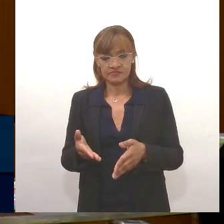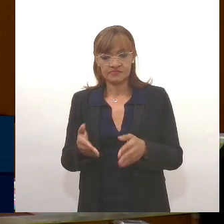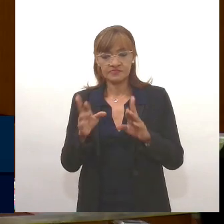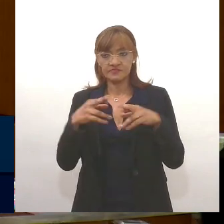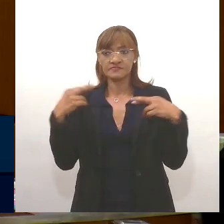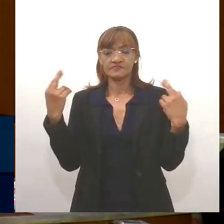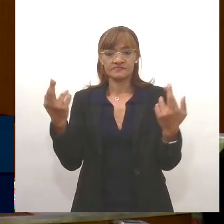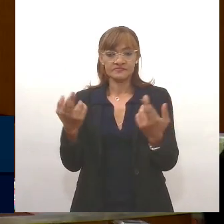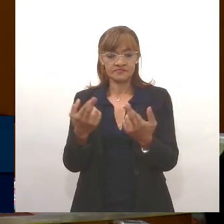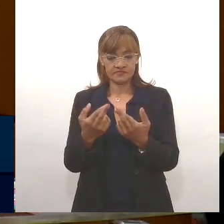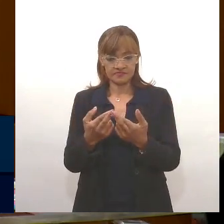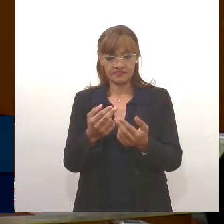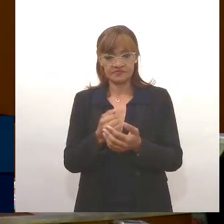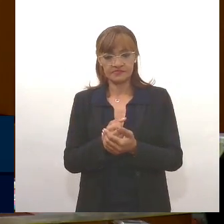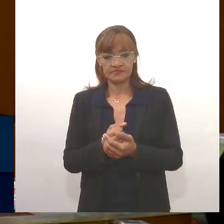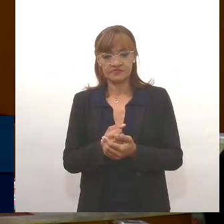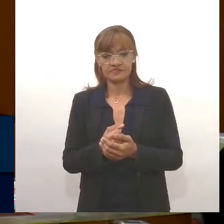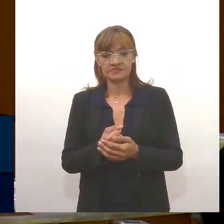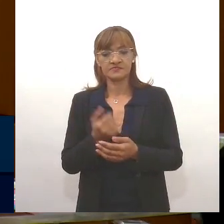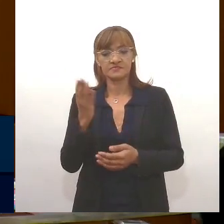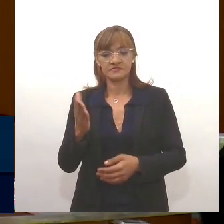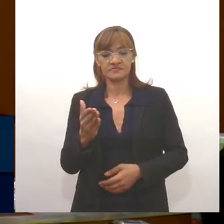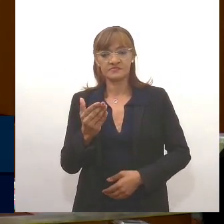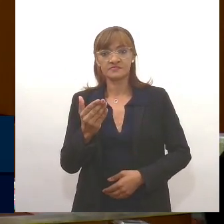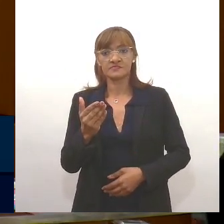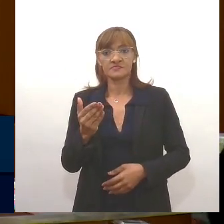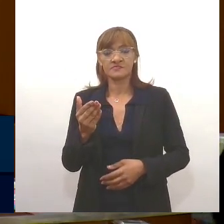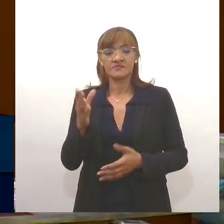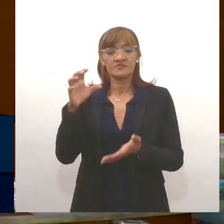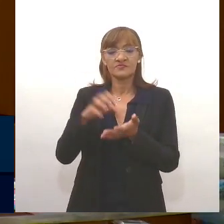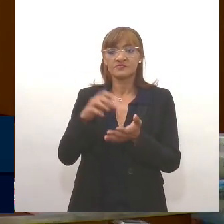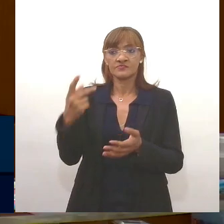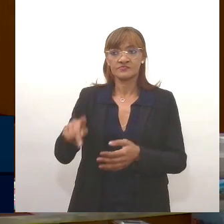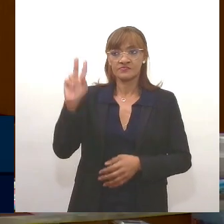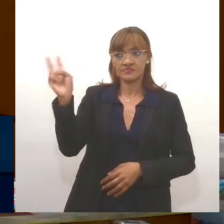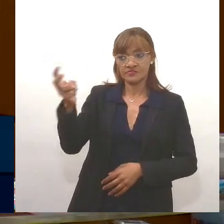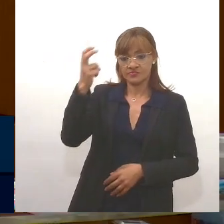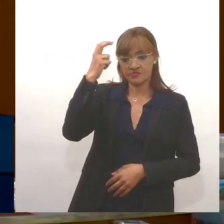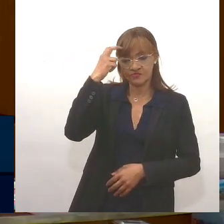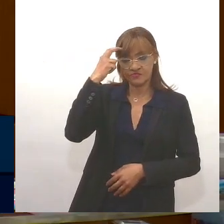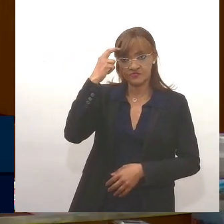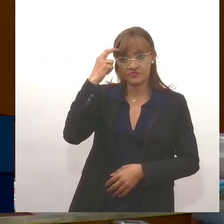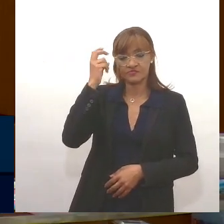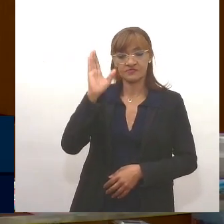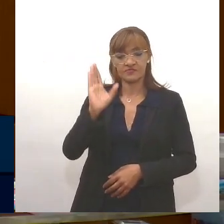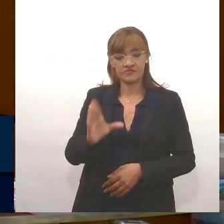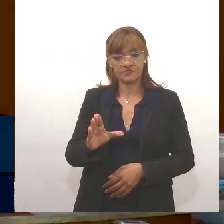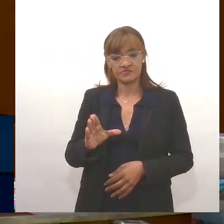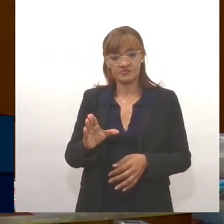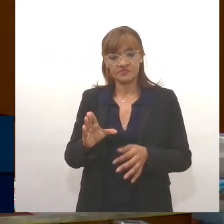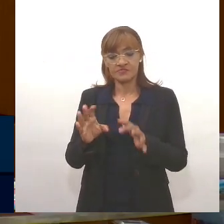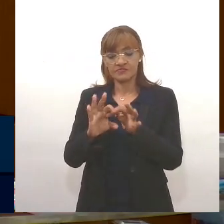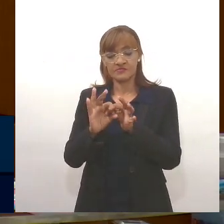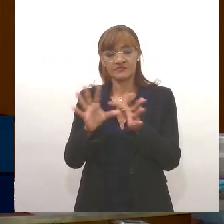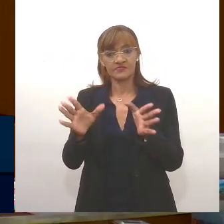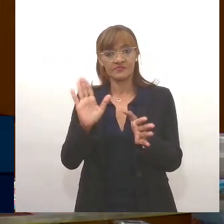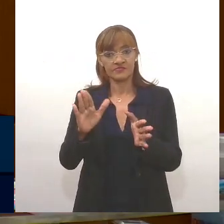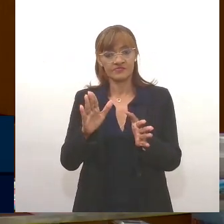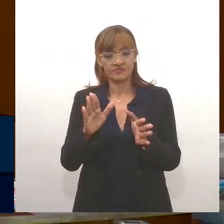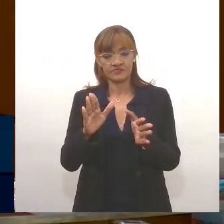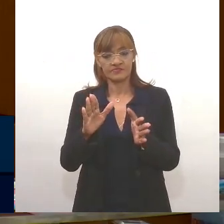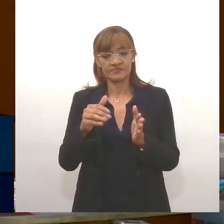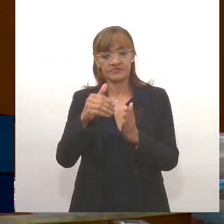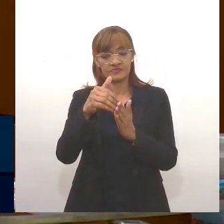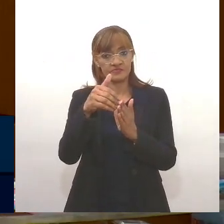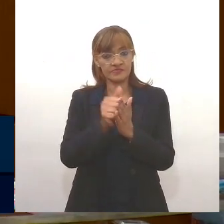Conselho Estadual de Cultura né porque abriu o conselho essa semana as inscrições para o cadastramento